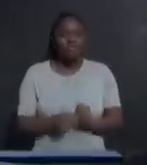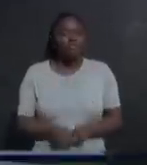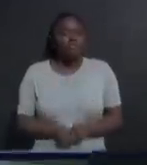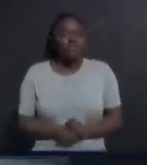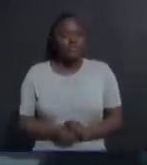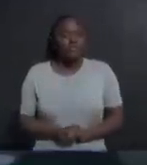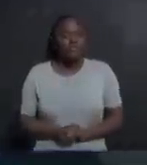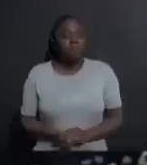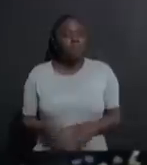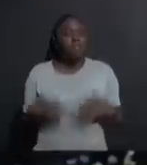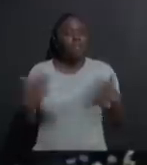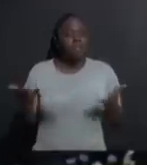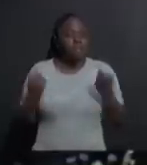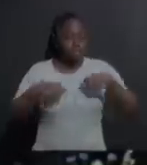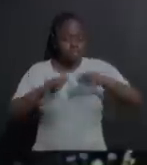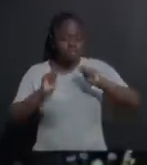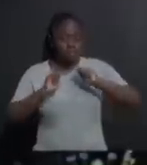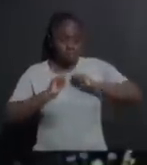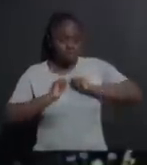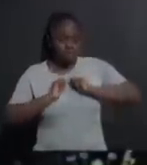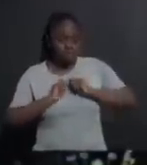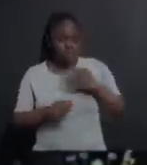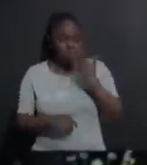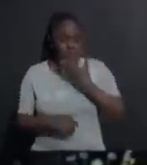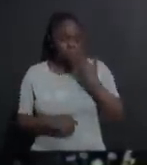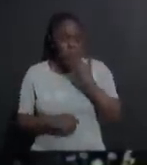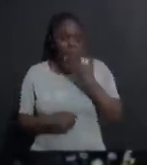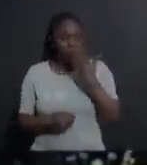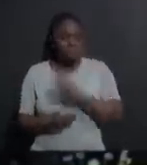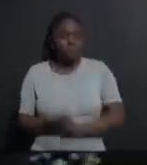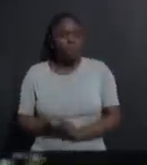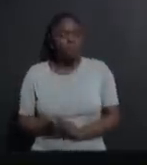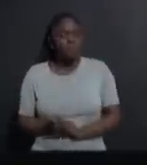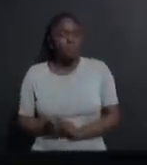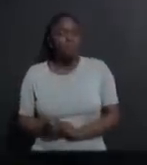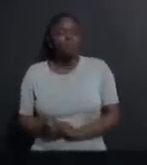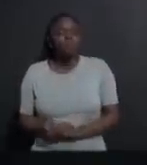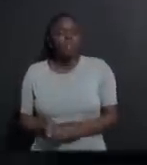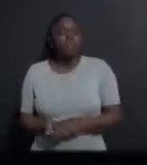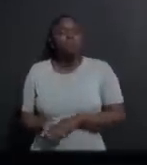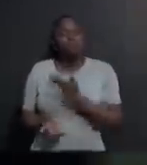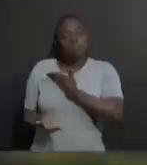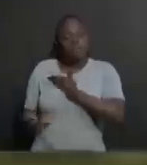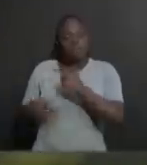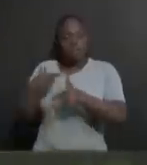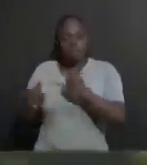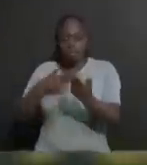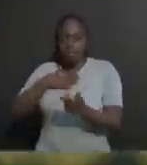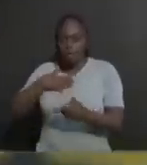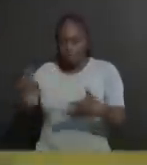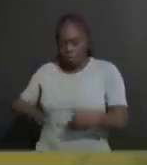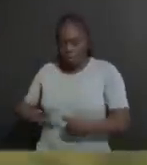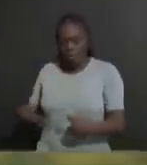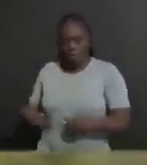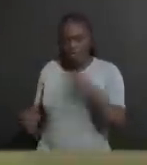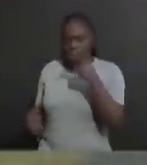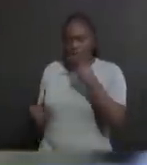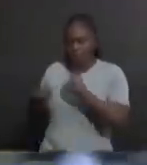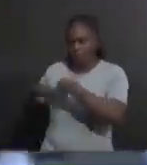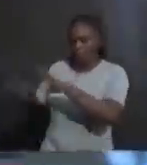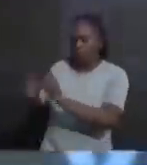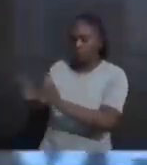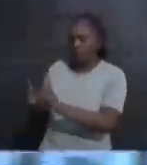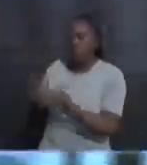divina. E aí ela me deu, os meninos que trabalham comigo aí, vive com fome, estavam lá, falei: não, não vou dar para vocês levar não. Eu